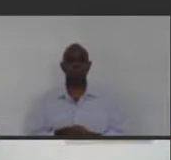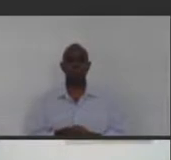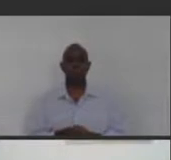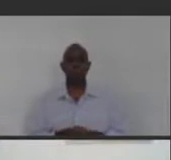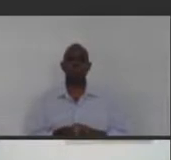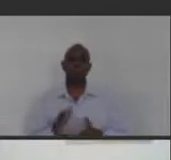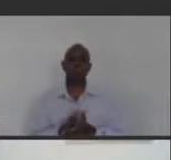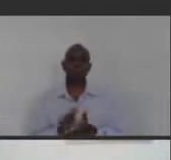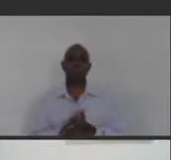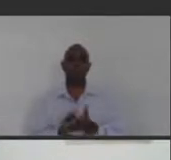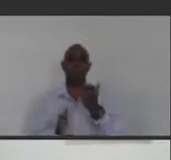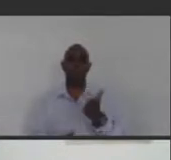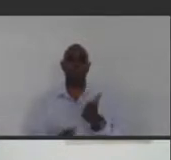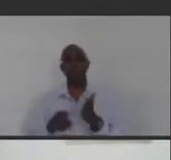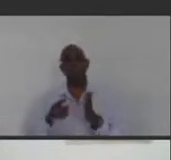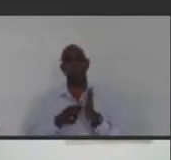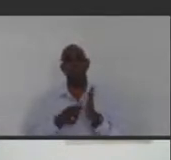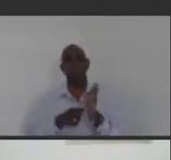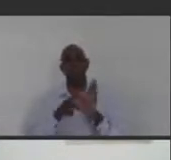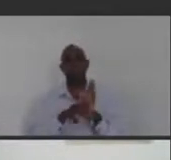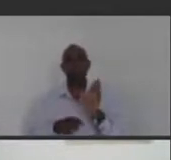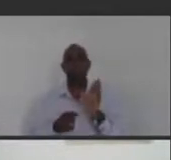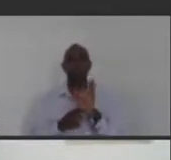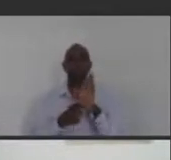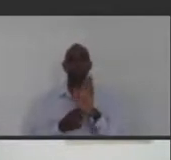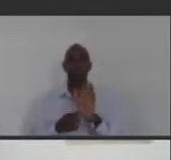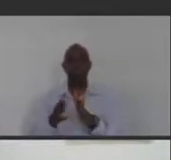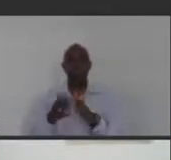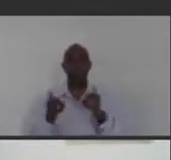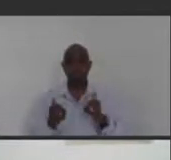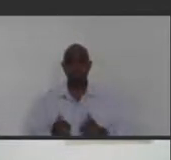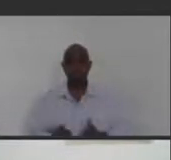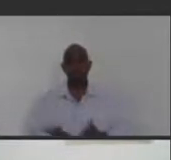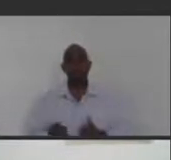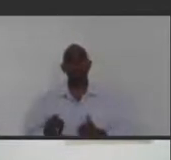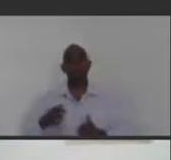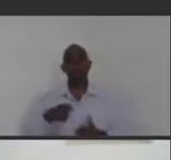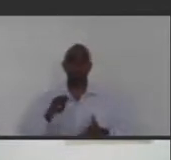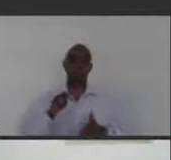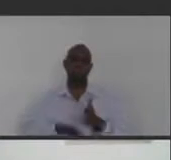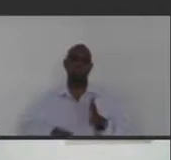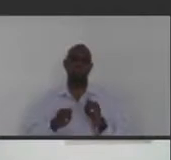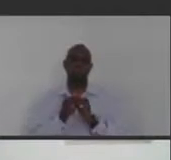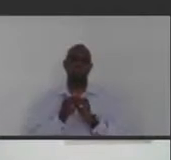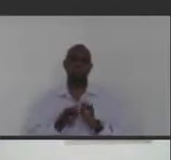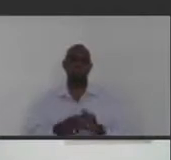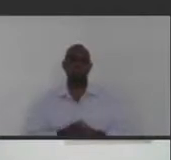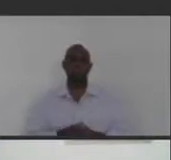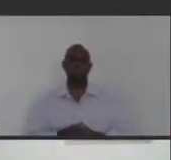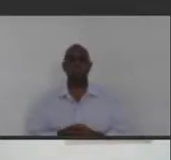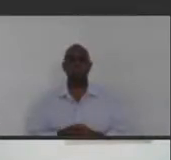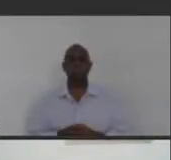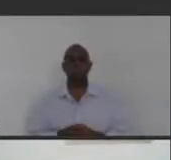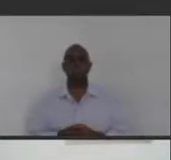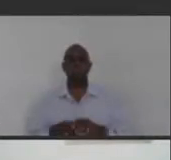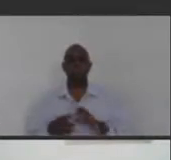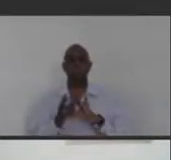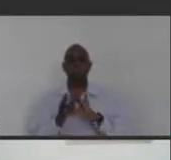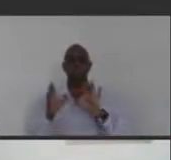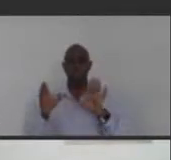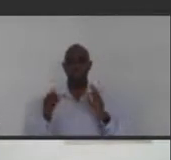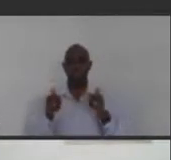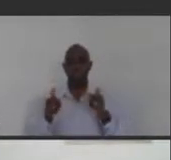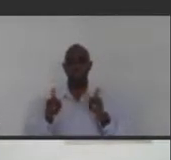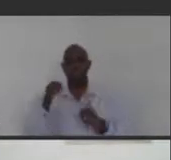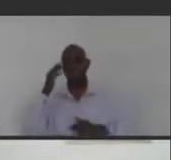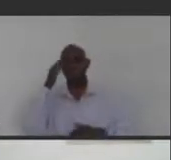parabenizar o senhor por essa relevância aí no seu requerimento e eu peço para assinar junto. Grande prazer, vereador. Muito obrigado.